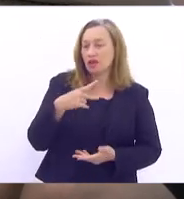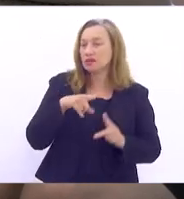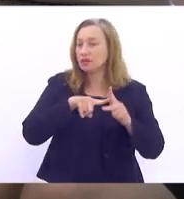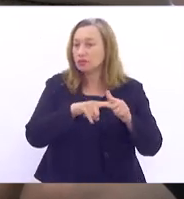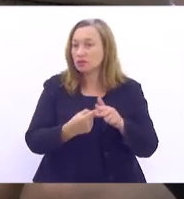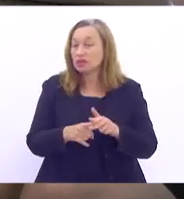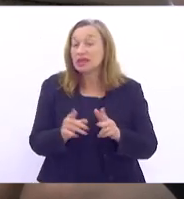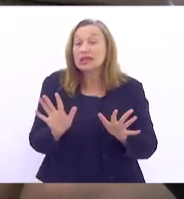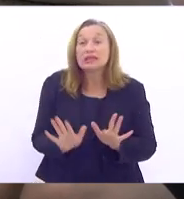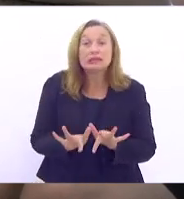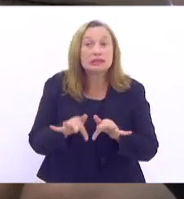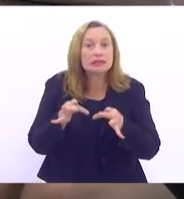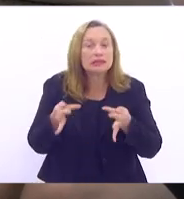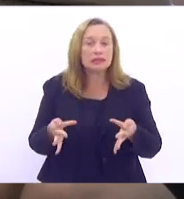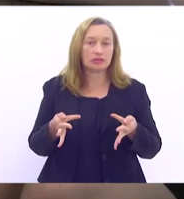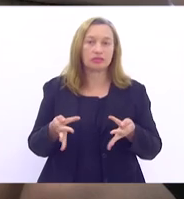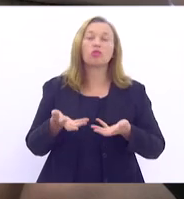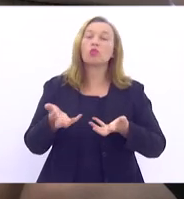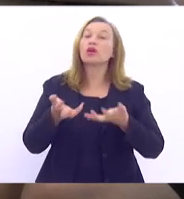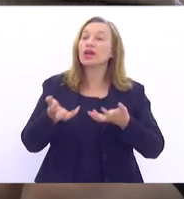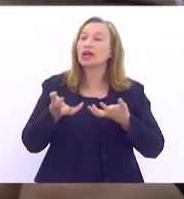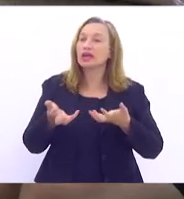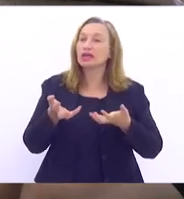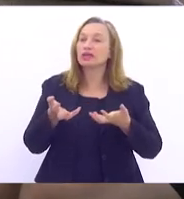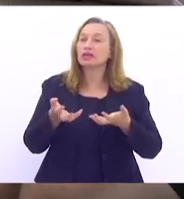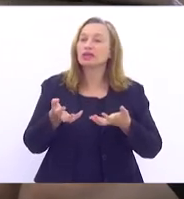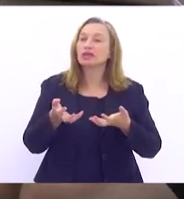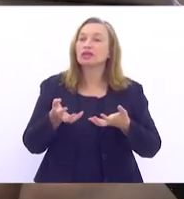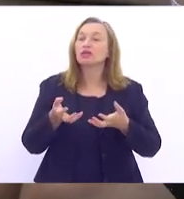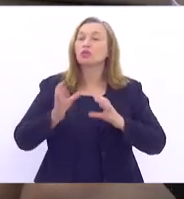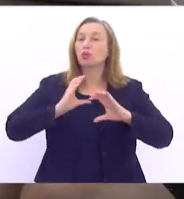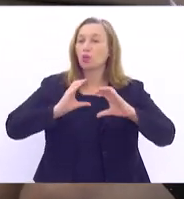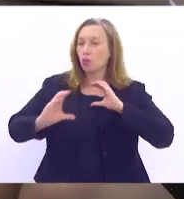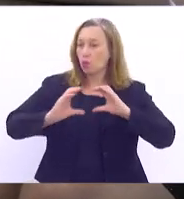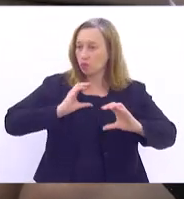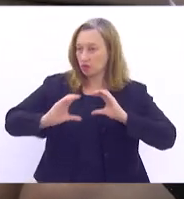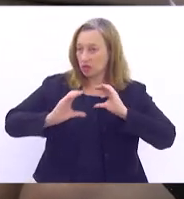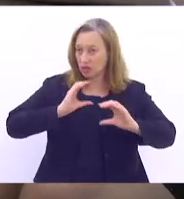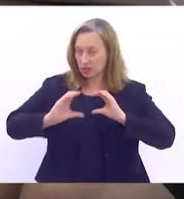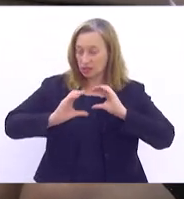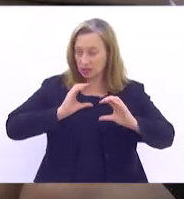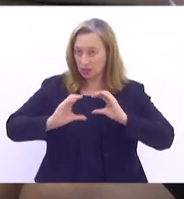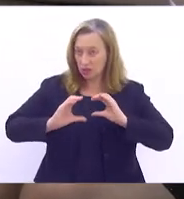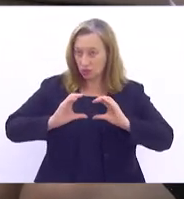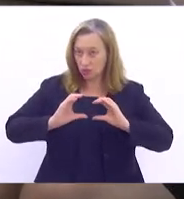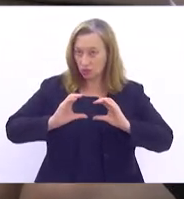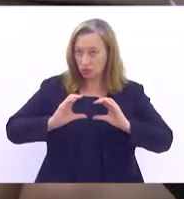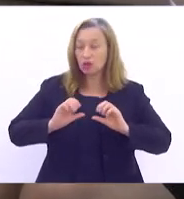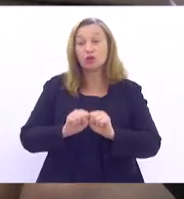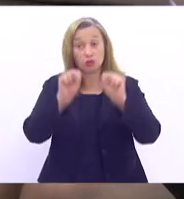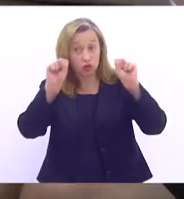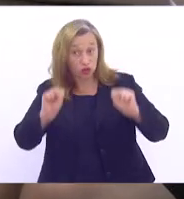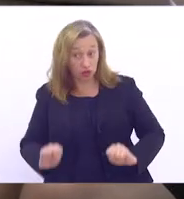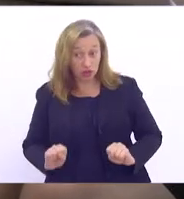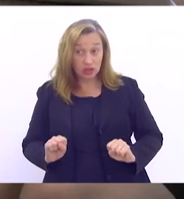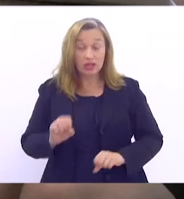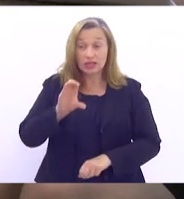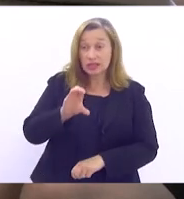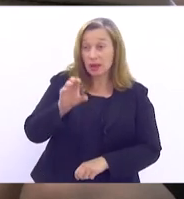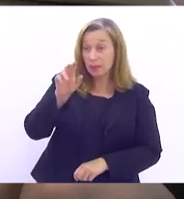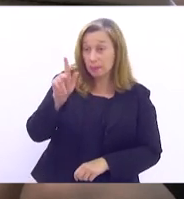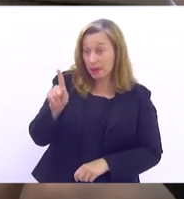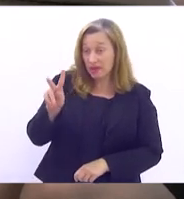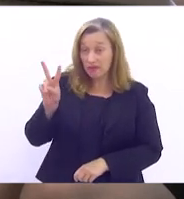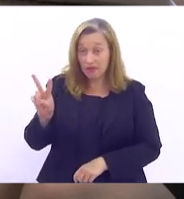alteração, é simplesmente nós queremos que, além da comunicação seja feita através do sistema, né, pelo CPV,